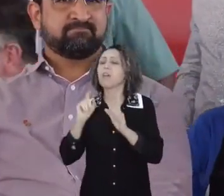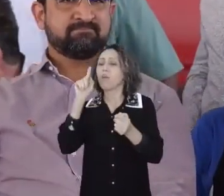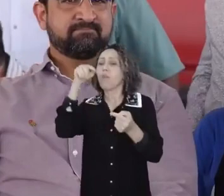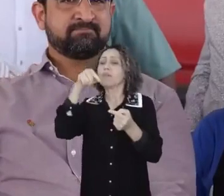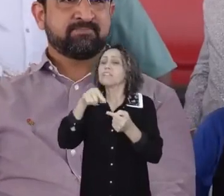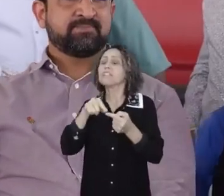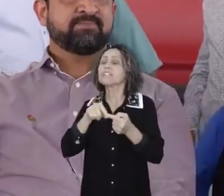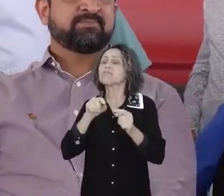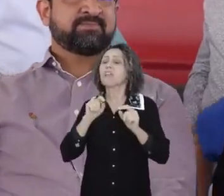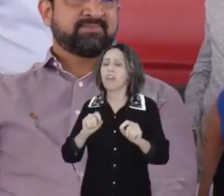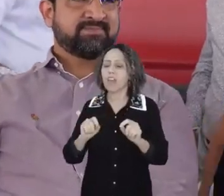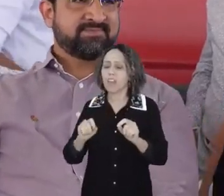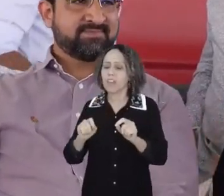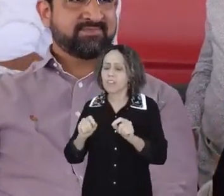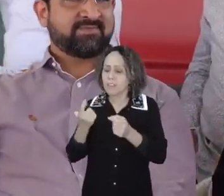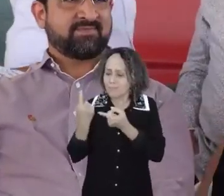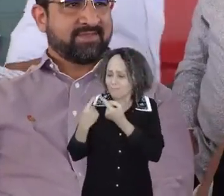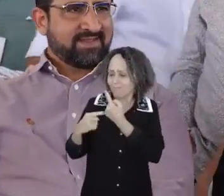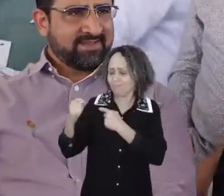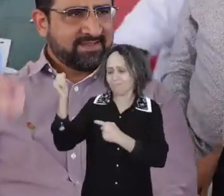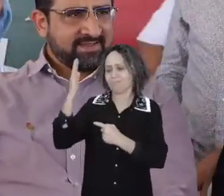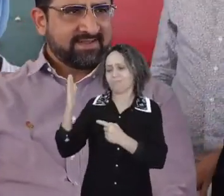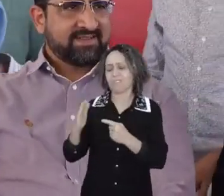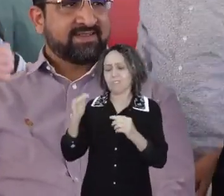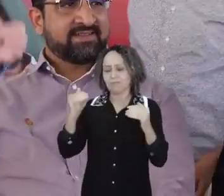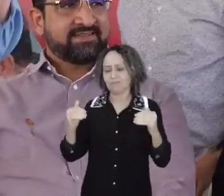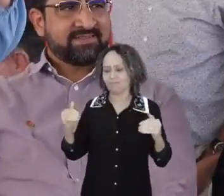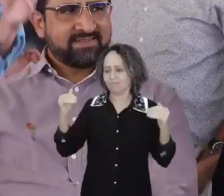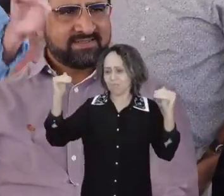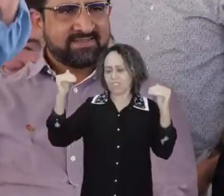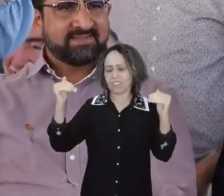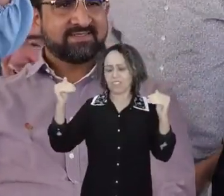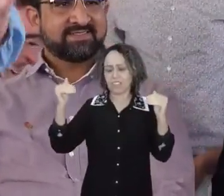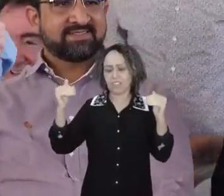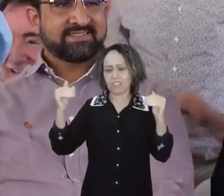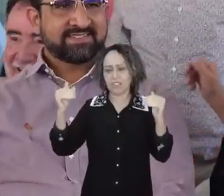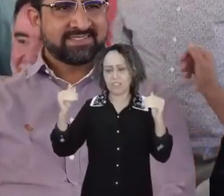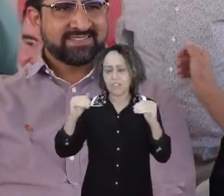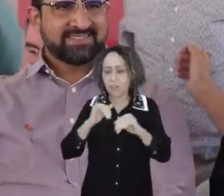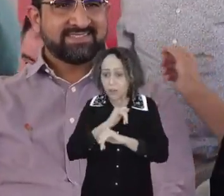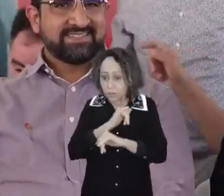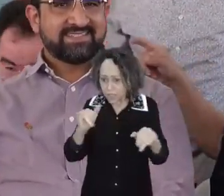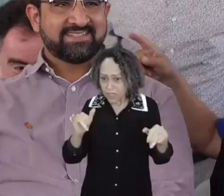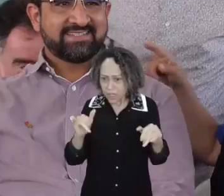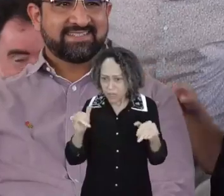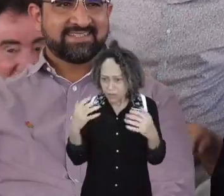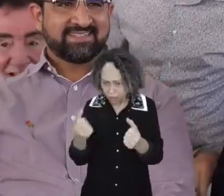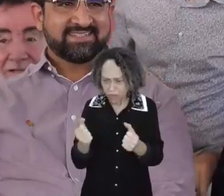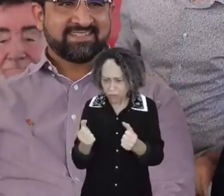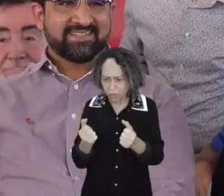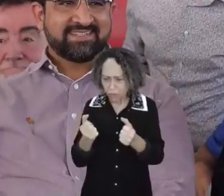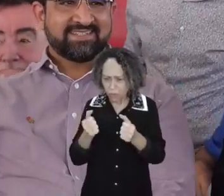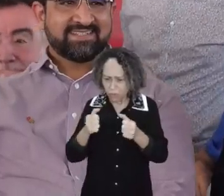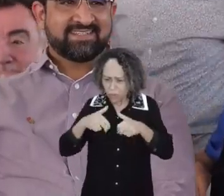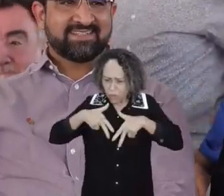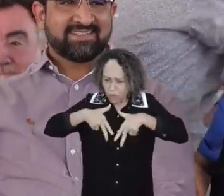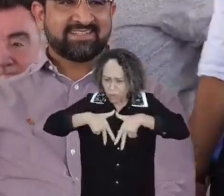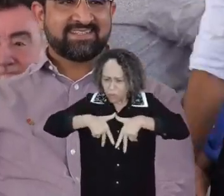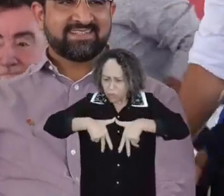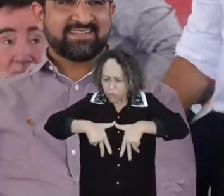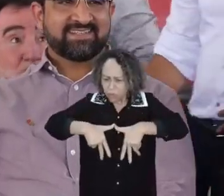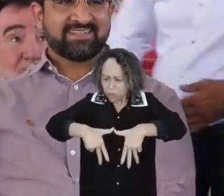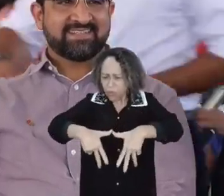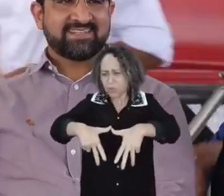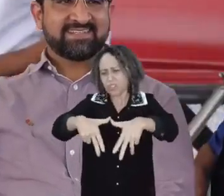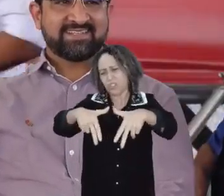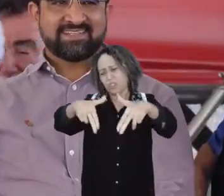vocês, para dizer isso e dizer vamos juntos e juntas. Nós temos todas as condições, sim, de novo